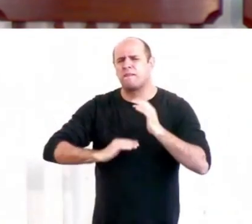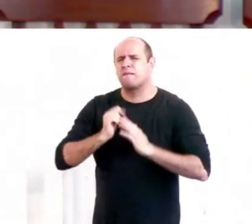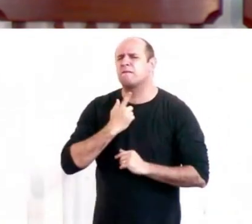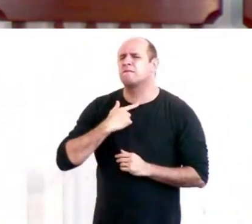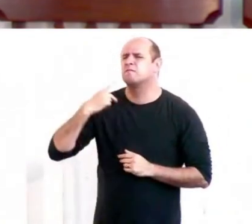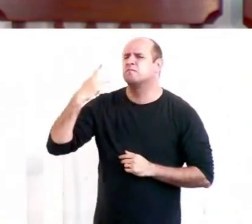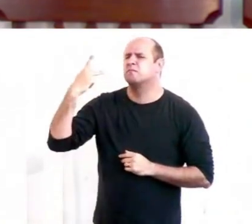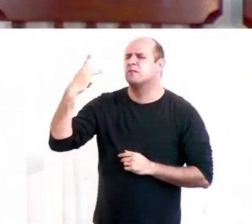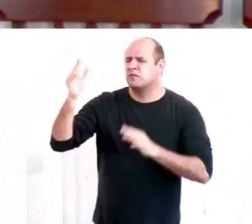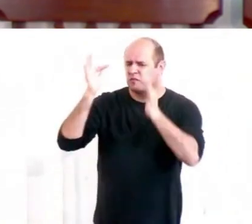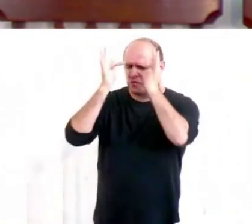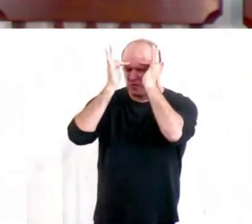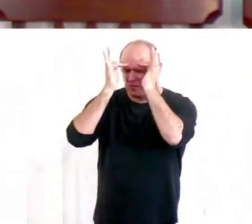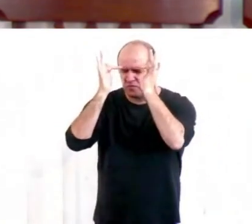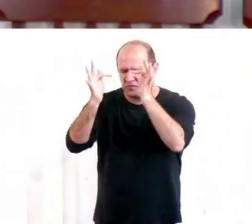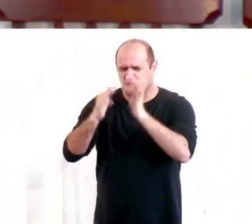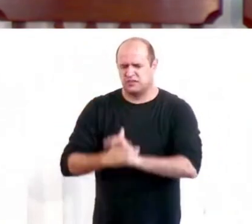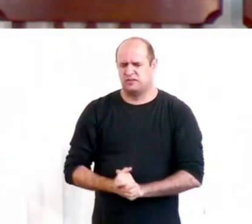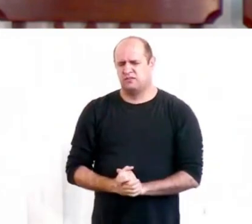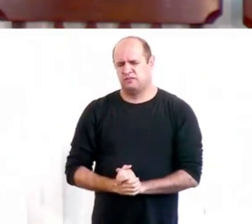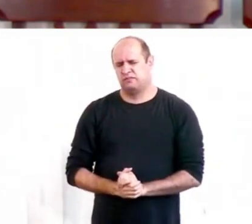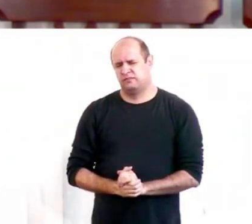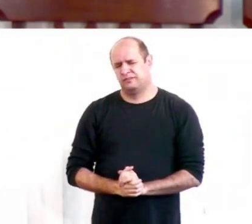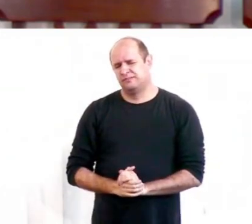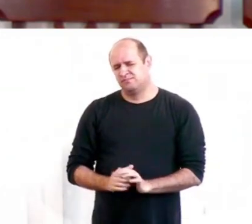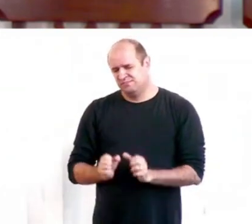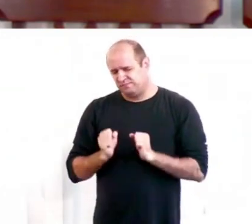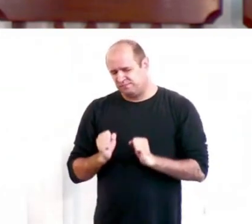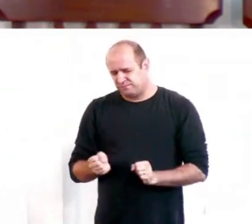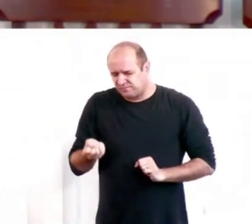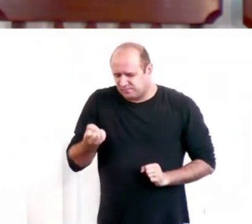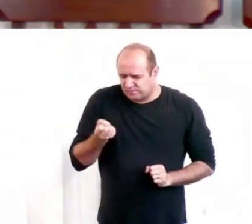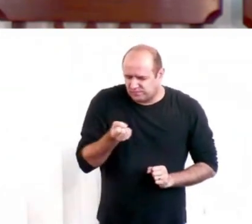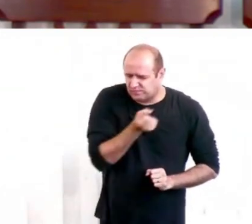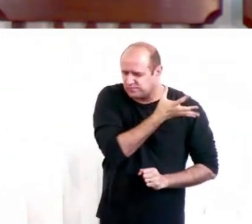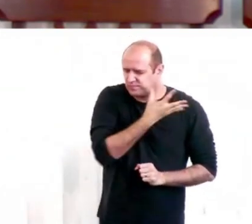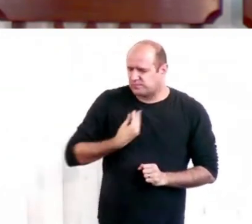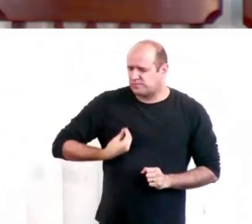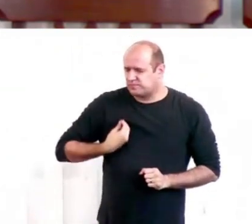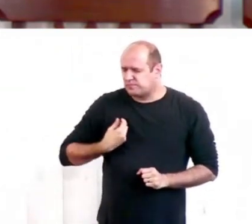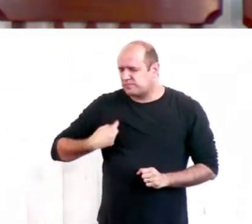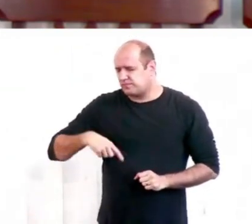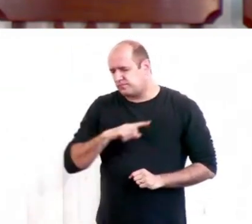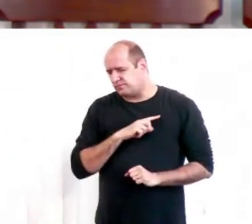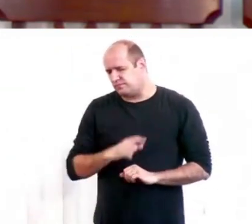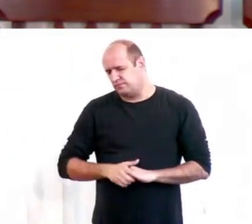fielmente, mas que a gente possa renovar a nossa vida